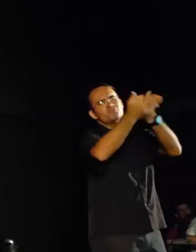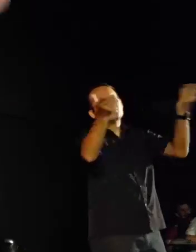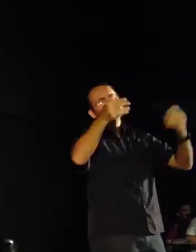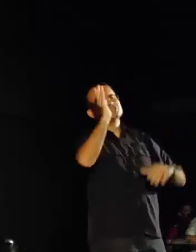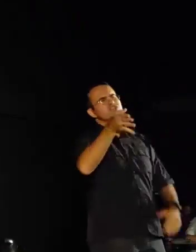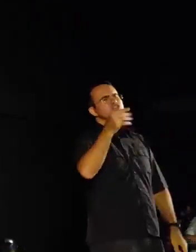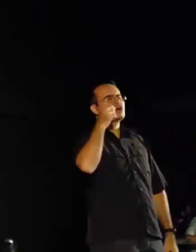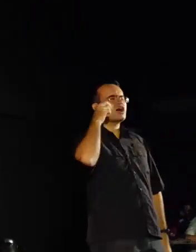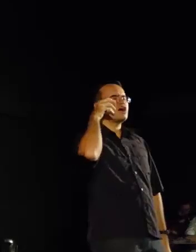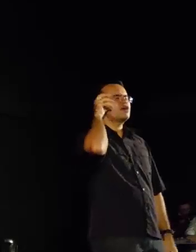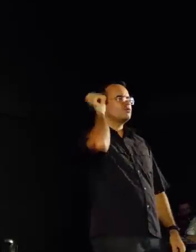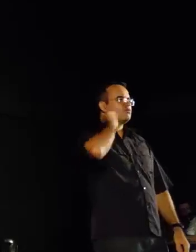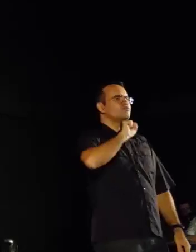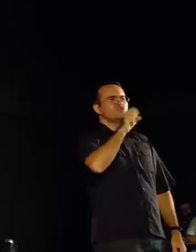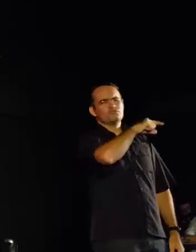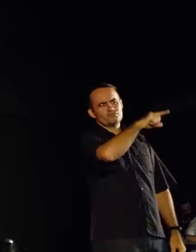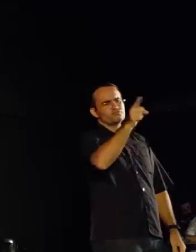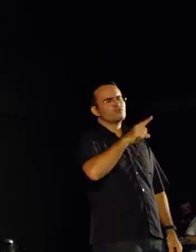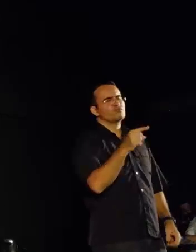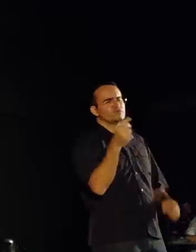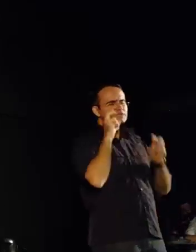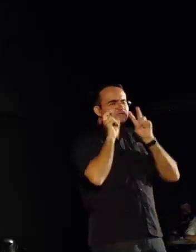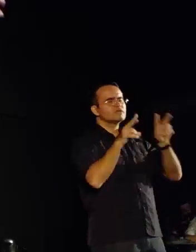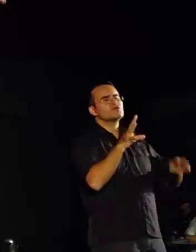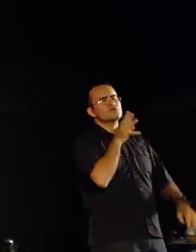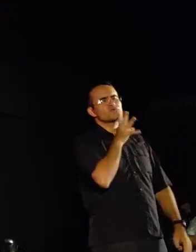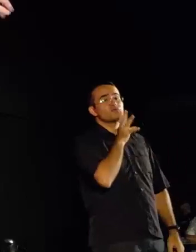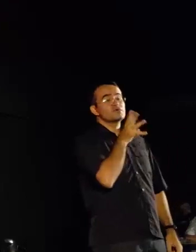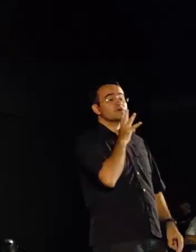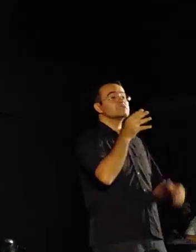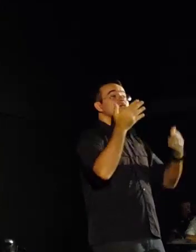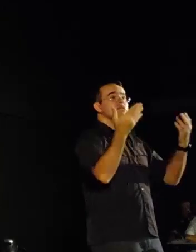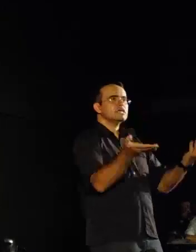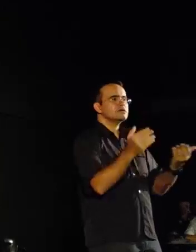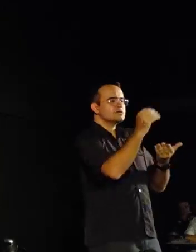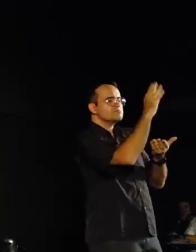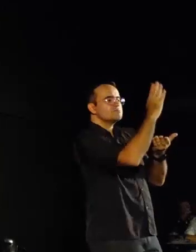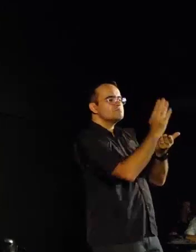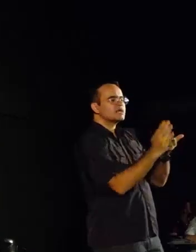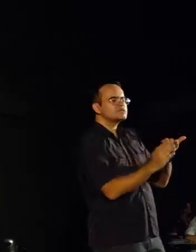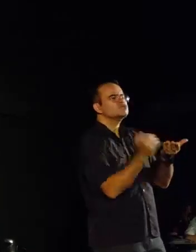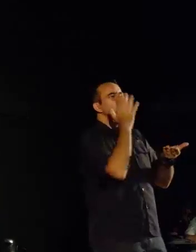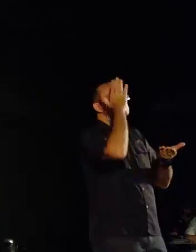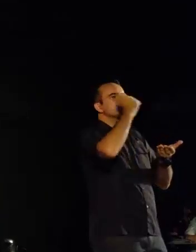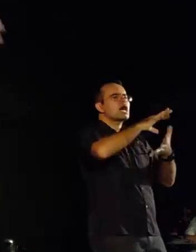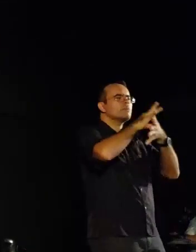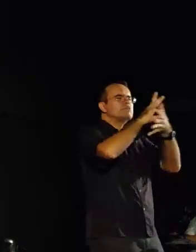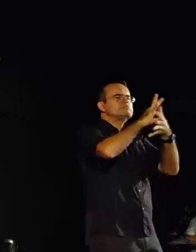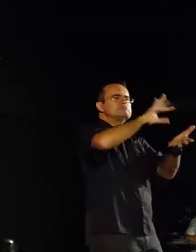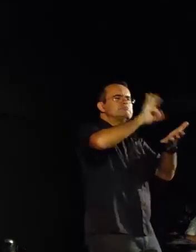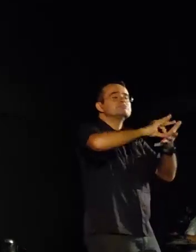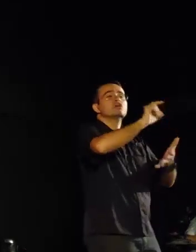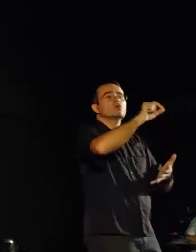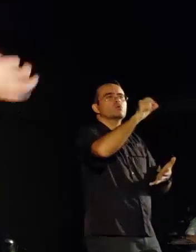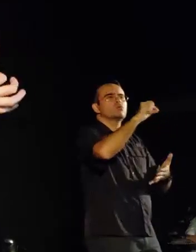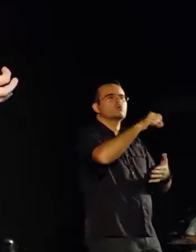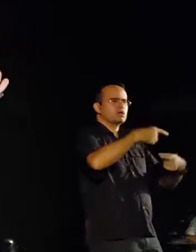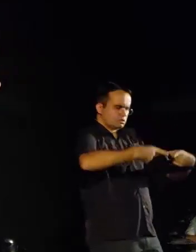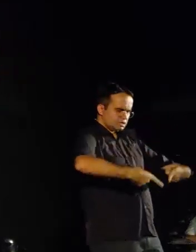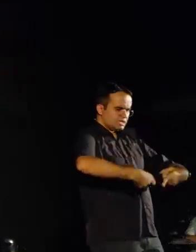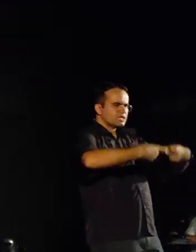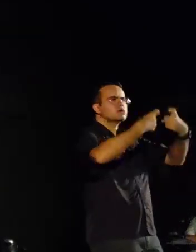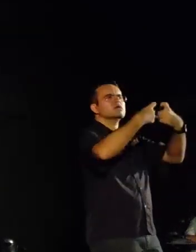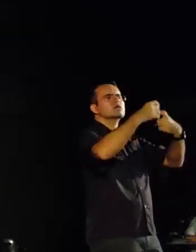ouvido, custo e custar. Não! É porque a população brasileira sabe uma coisa bastante concreta. Ela está em guerra